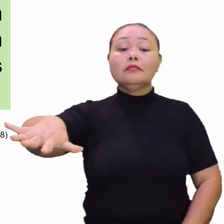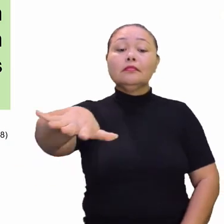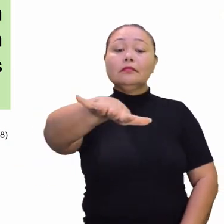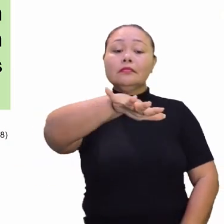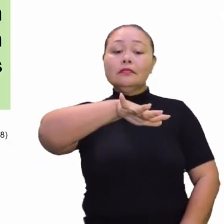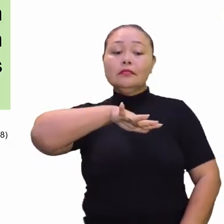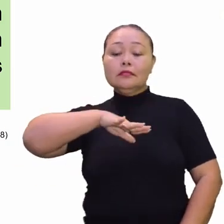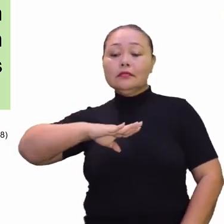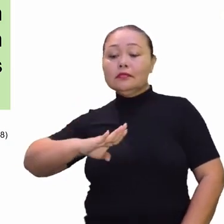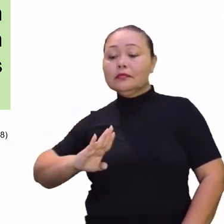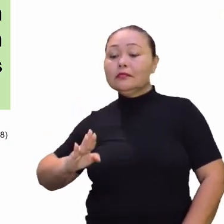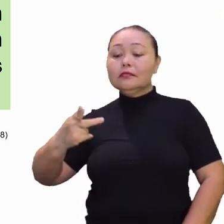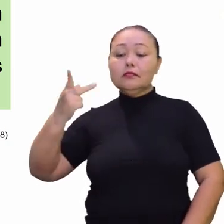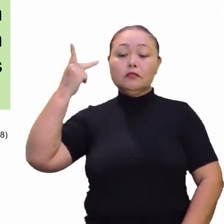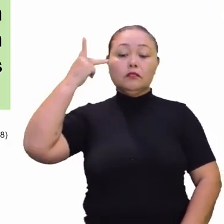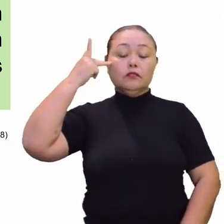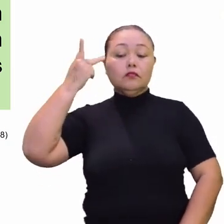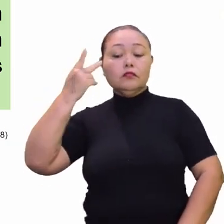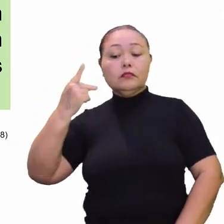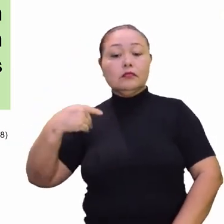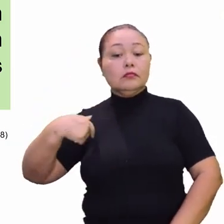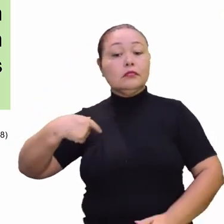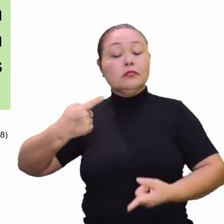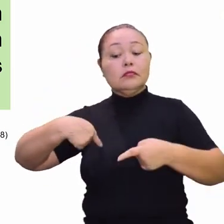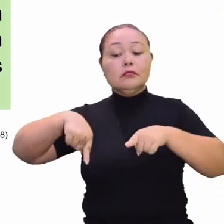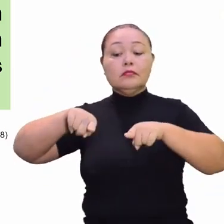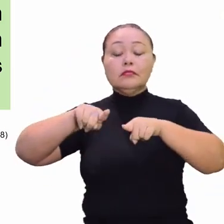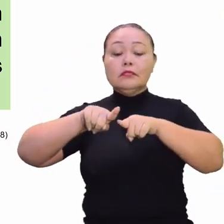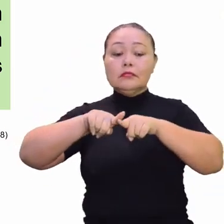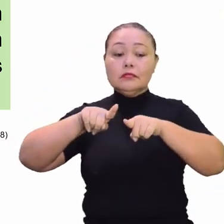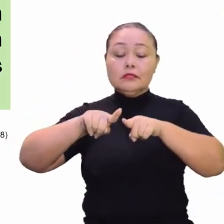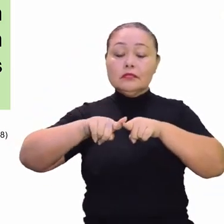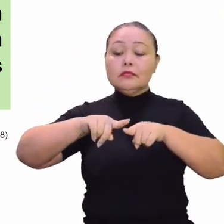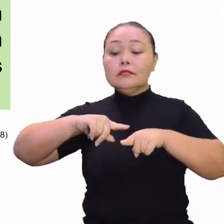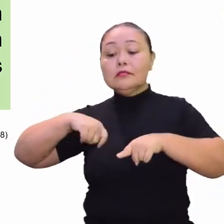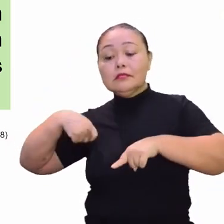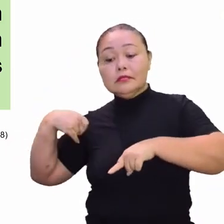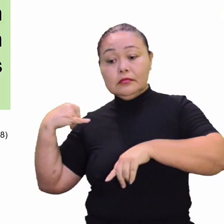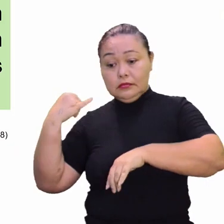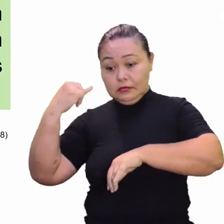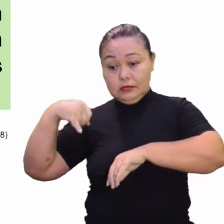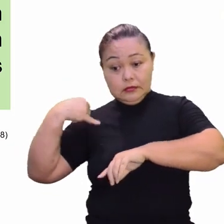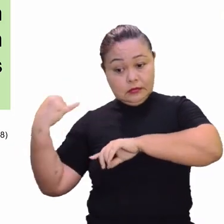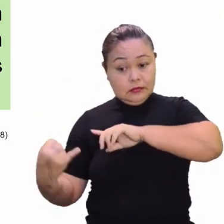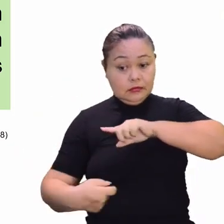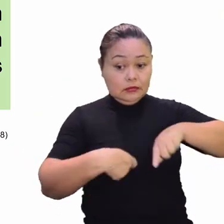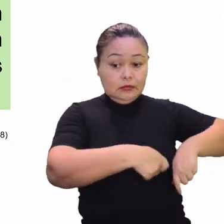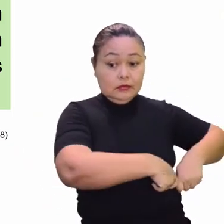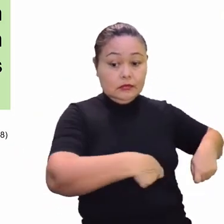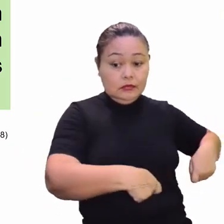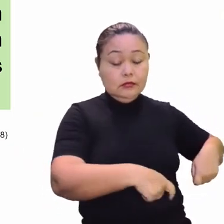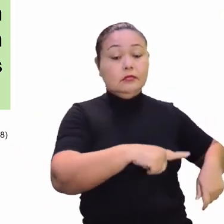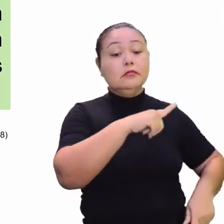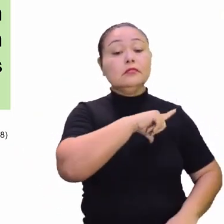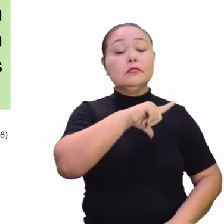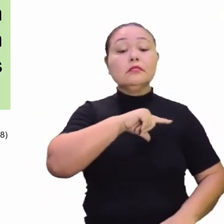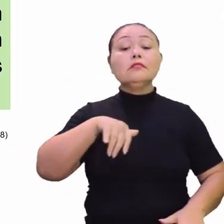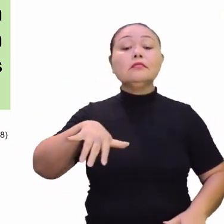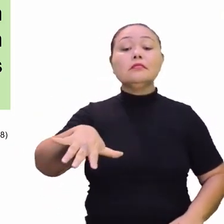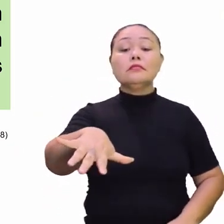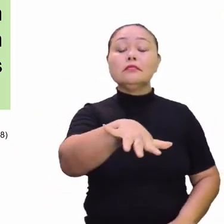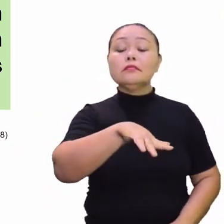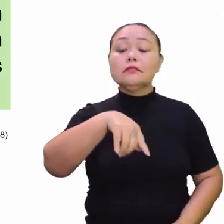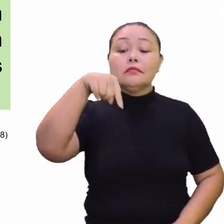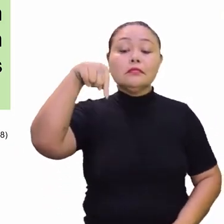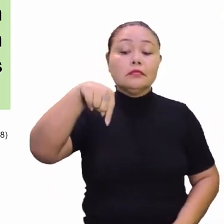os bandeirantes e os jesuítas. A região que forma hoje Rondônia